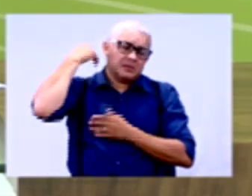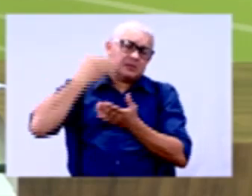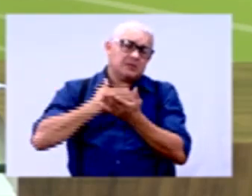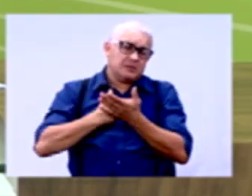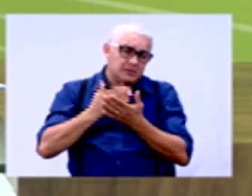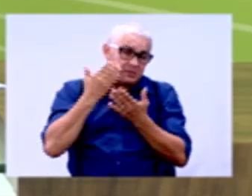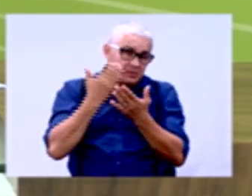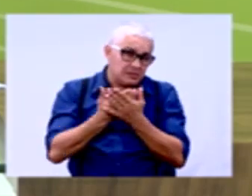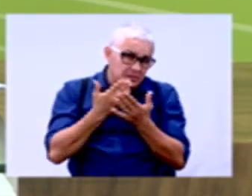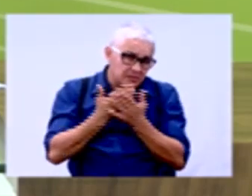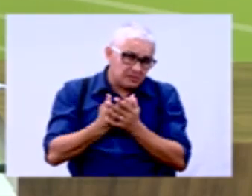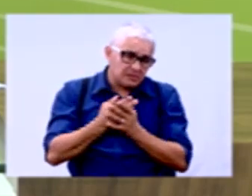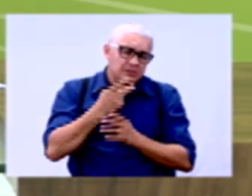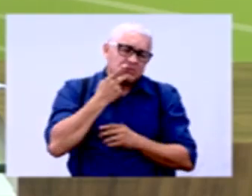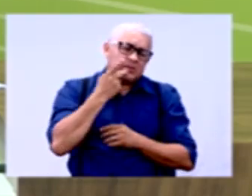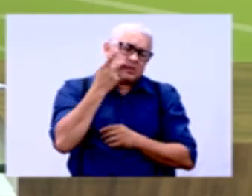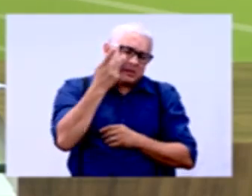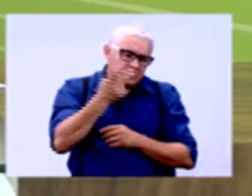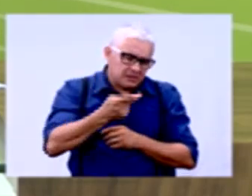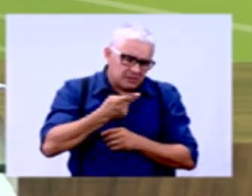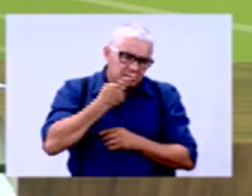questões de